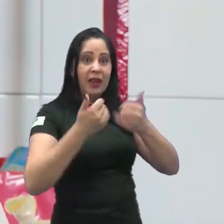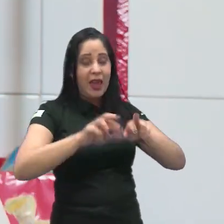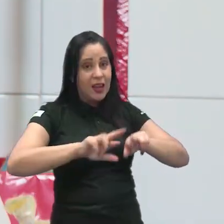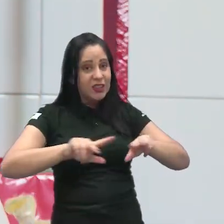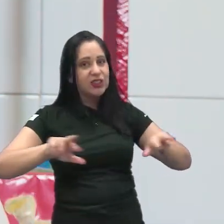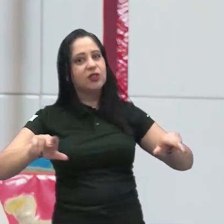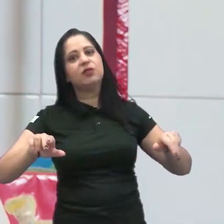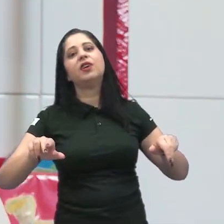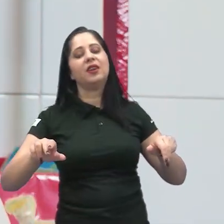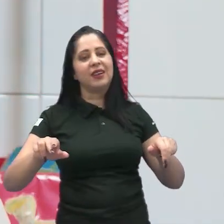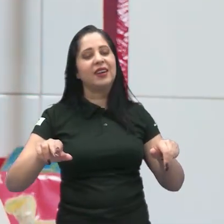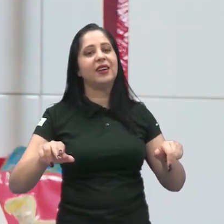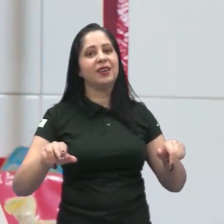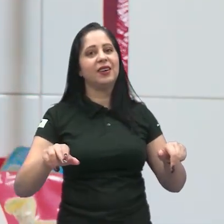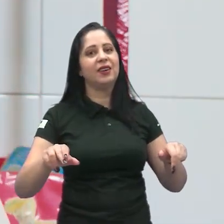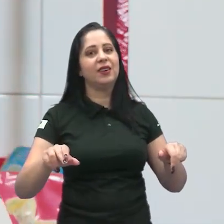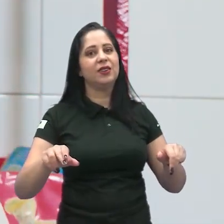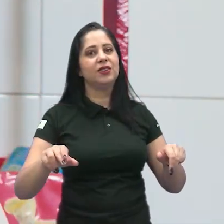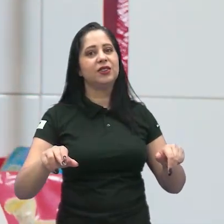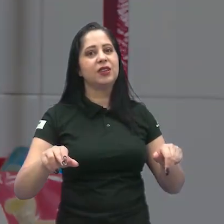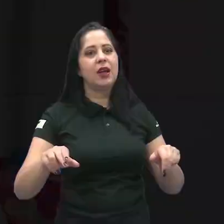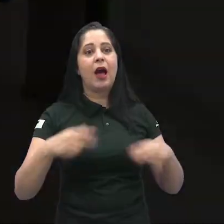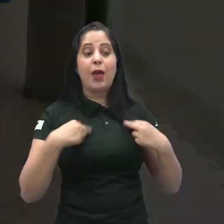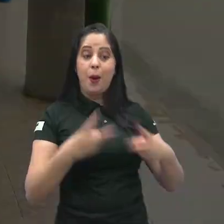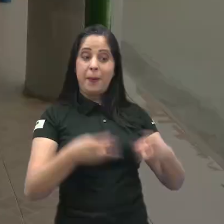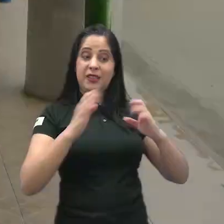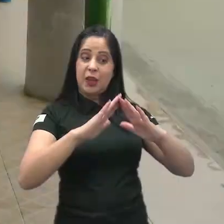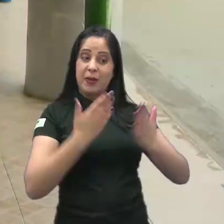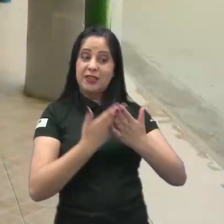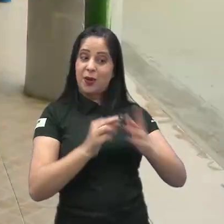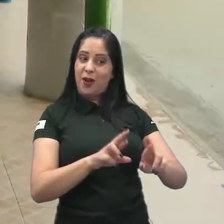coisa. Então, aí a gente vê que é uma escola diferente.